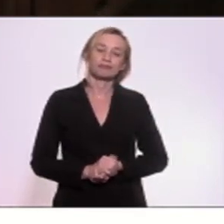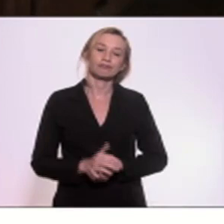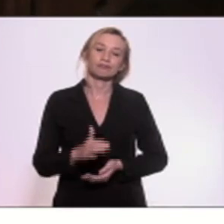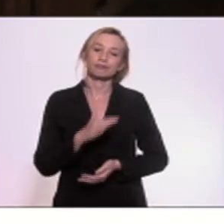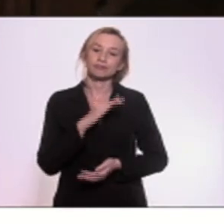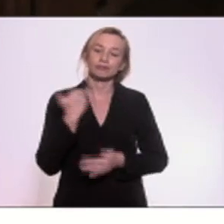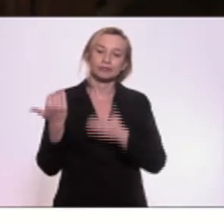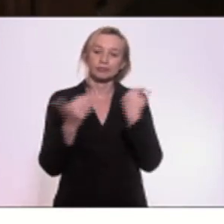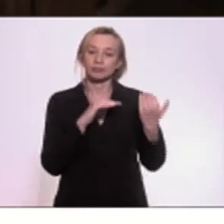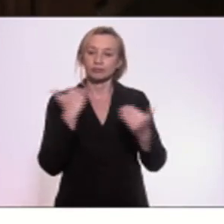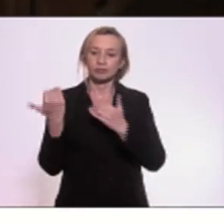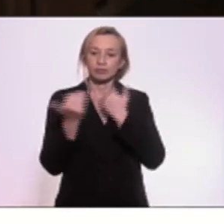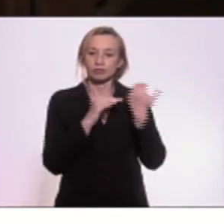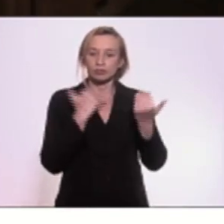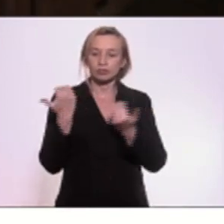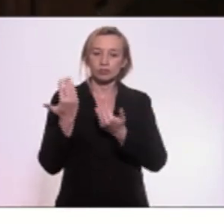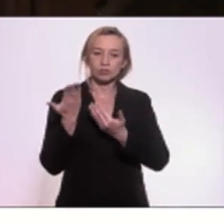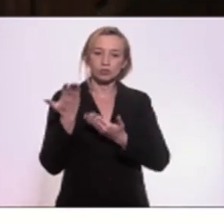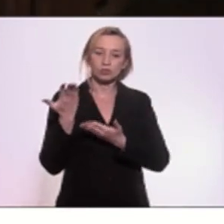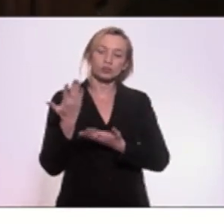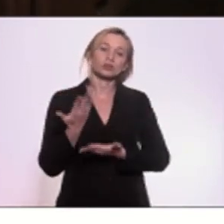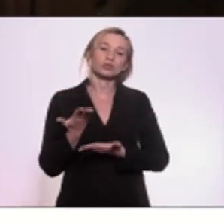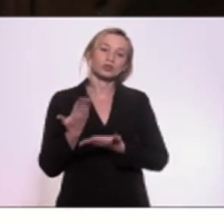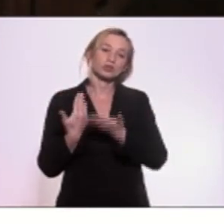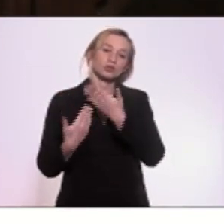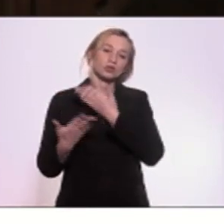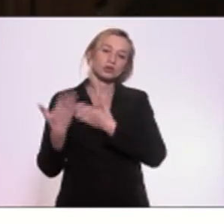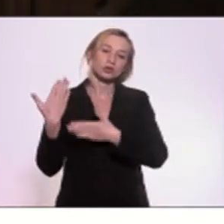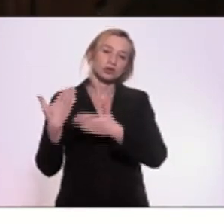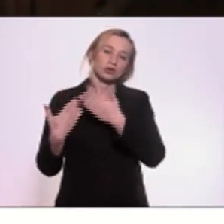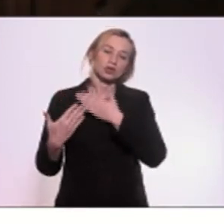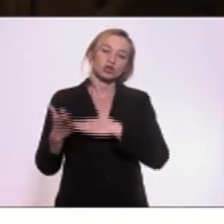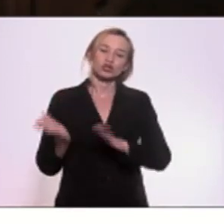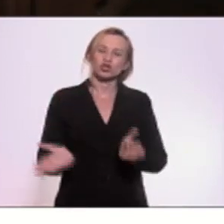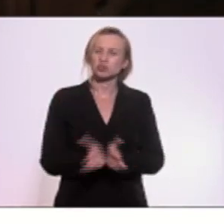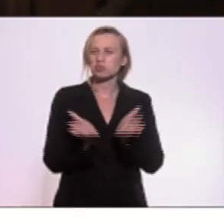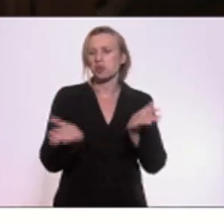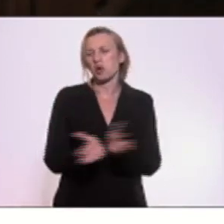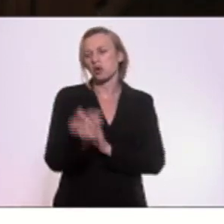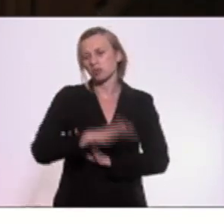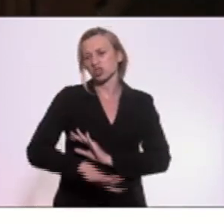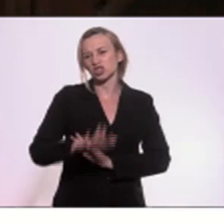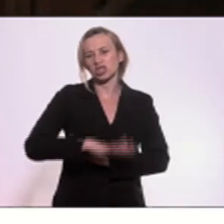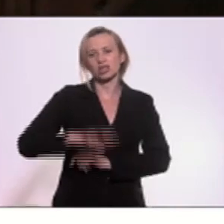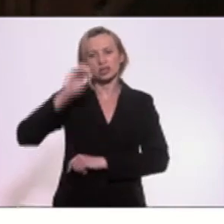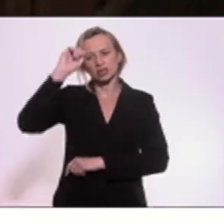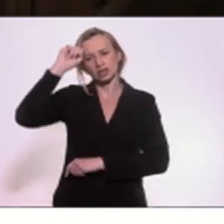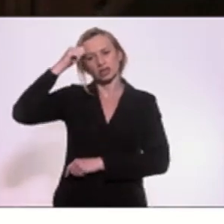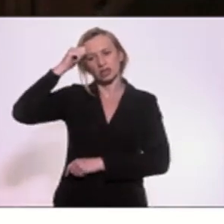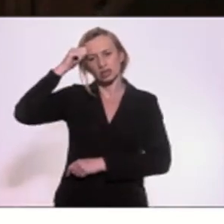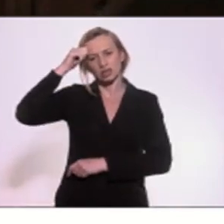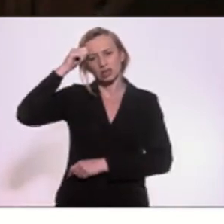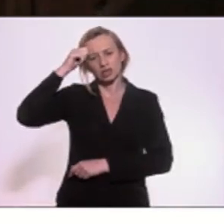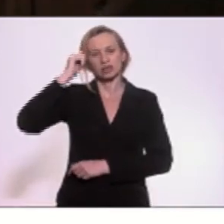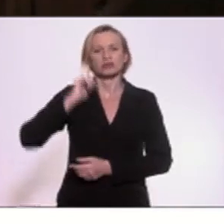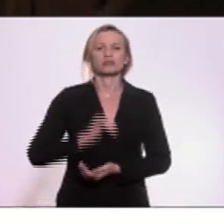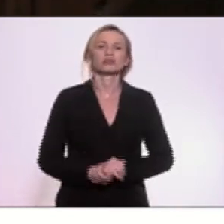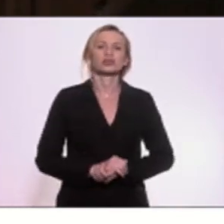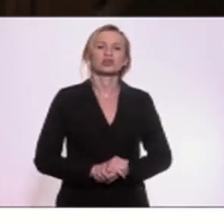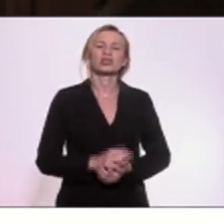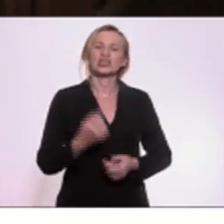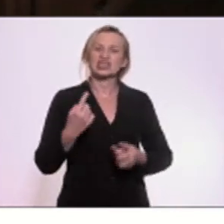mortes sucessivas de pobres, crianças, negros, sempre nos